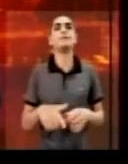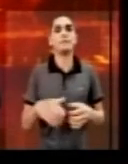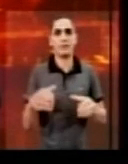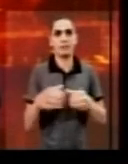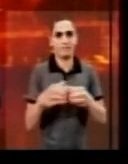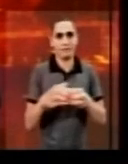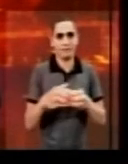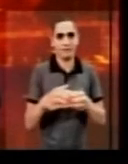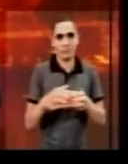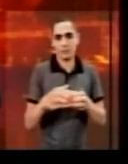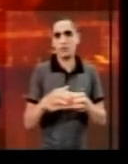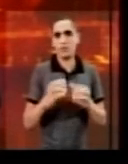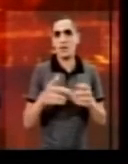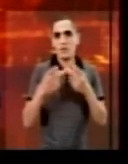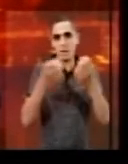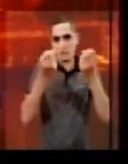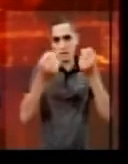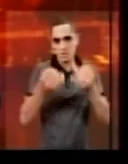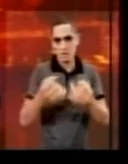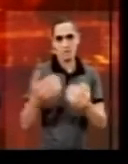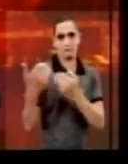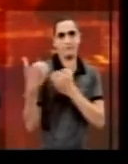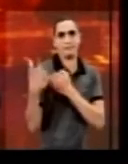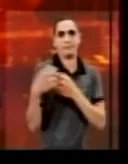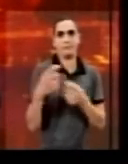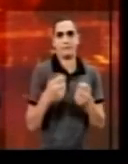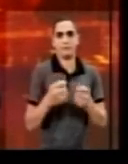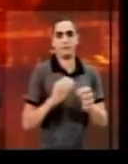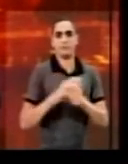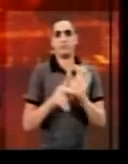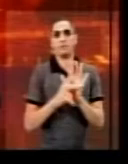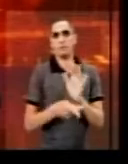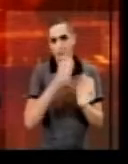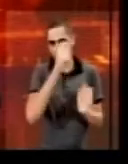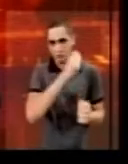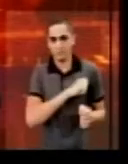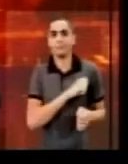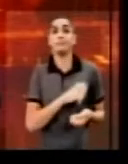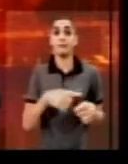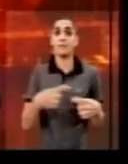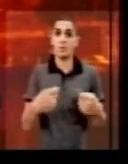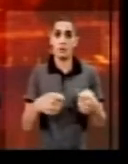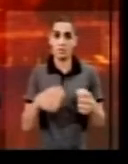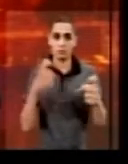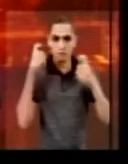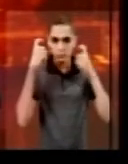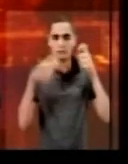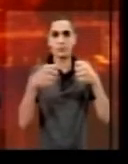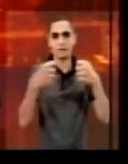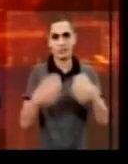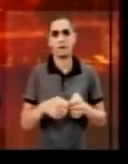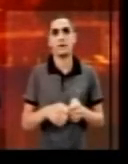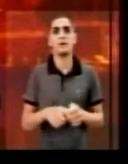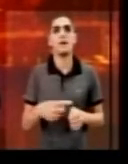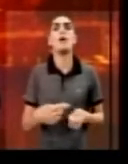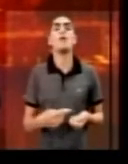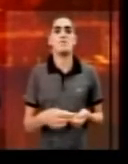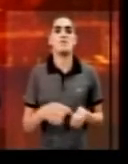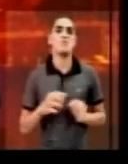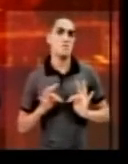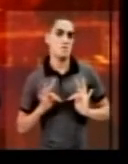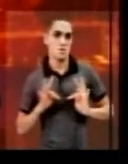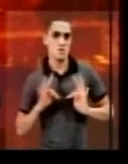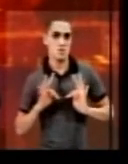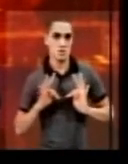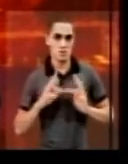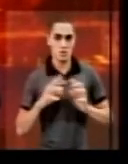flexibilização. Então, não tenha dúvida que nós do comitê temos uma preocupação muito grande cada